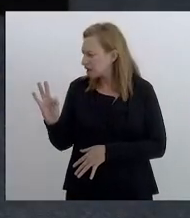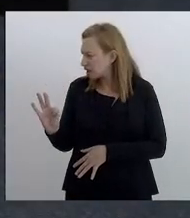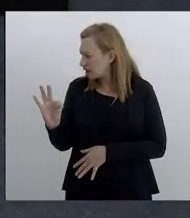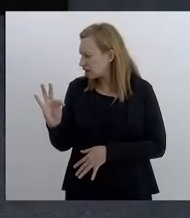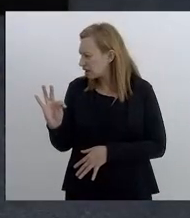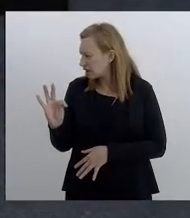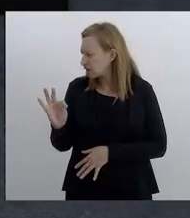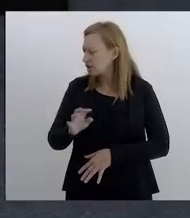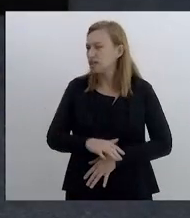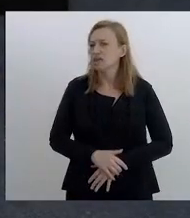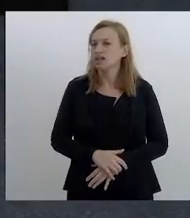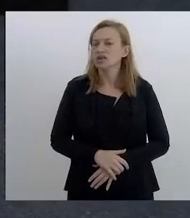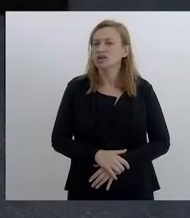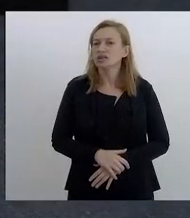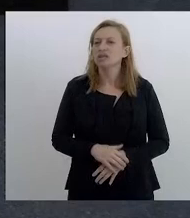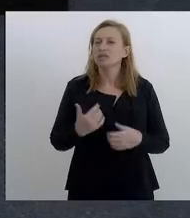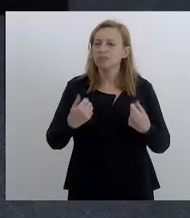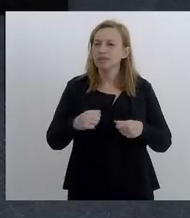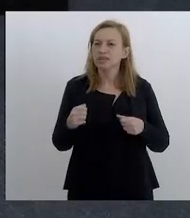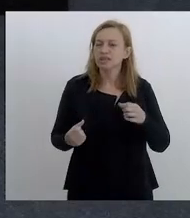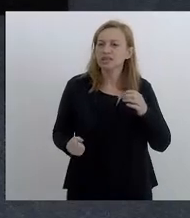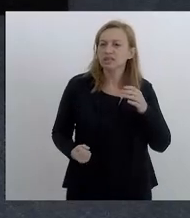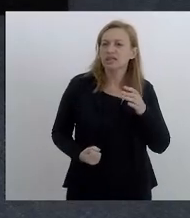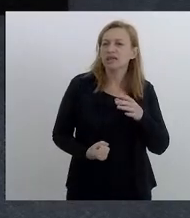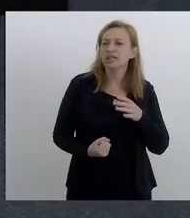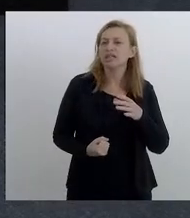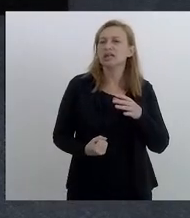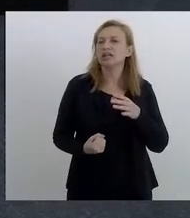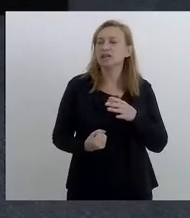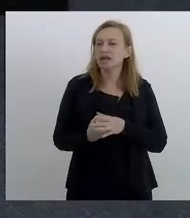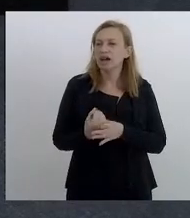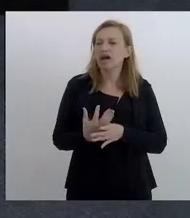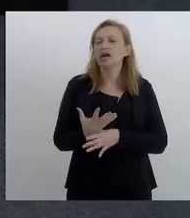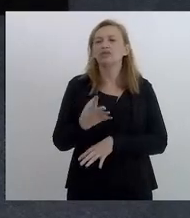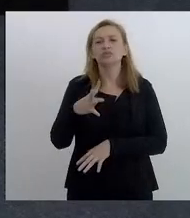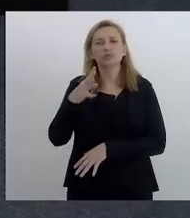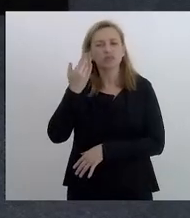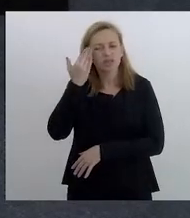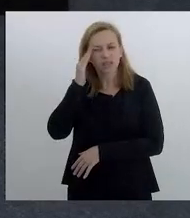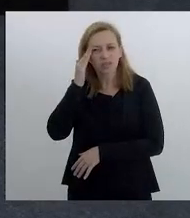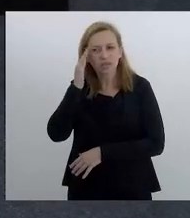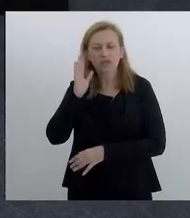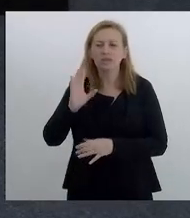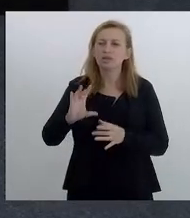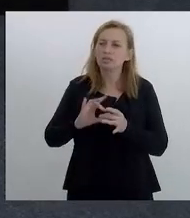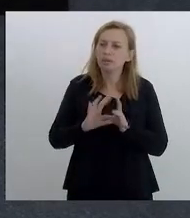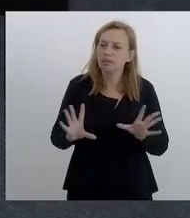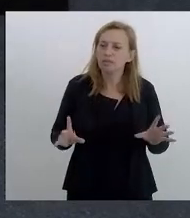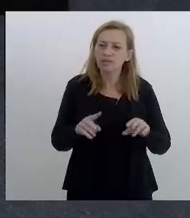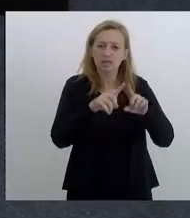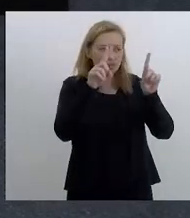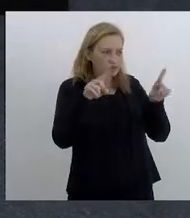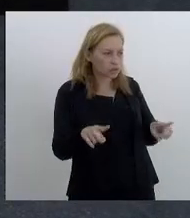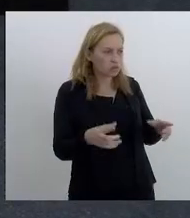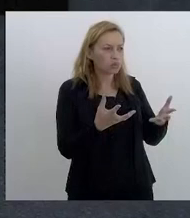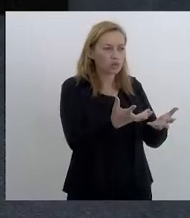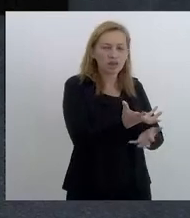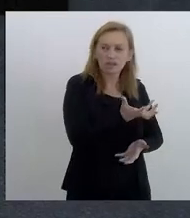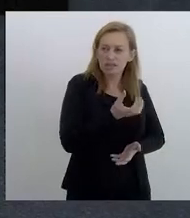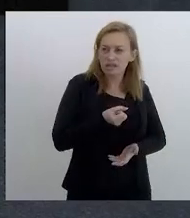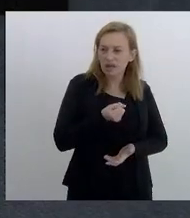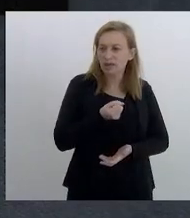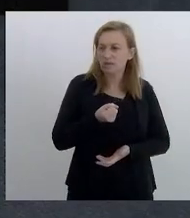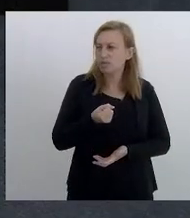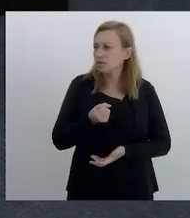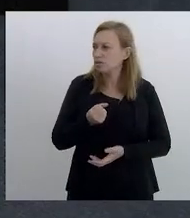entendendo que tem que ser construído um entendimento que permita, né, que os servidores recebam